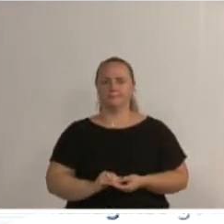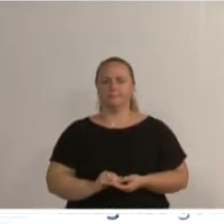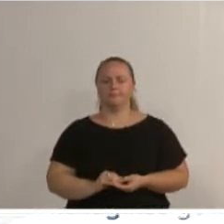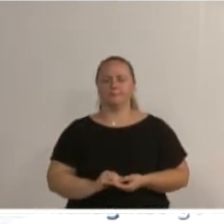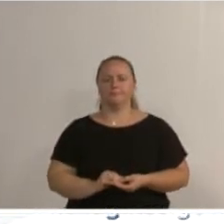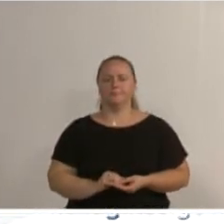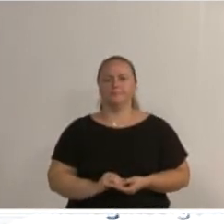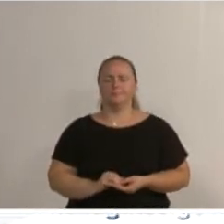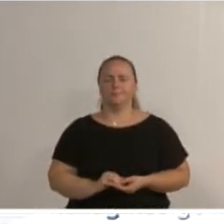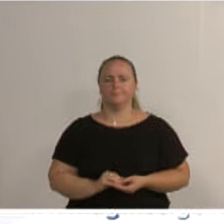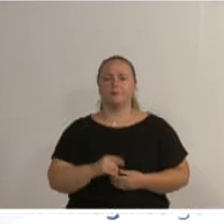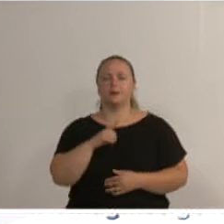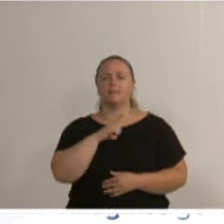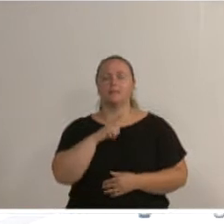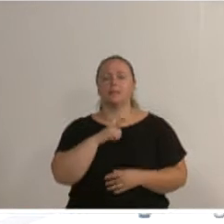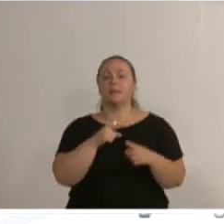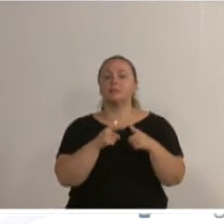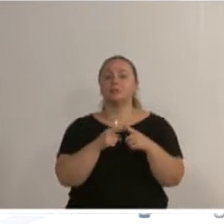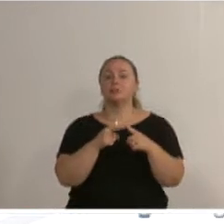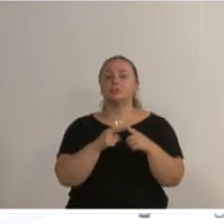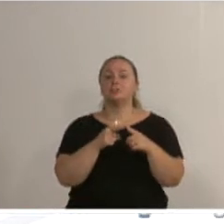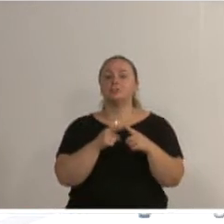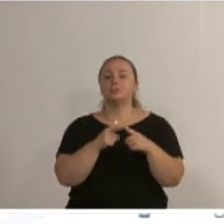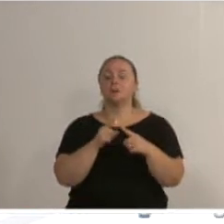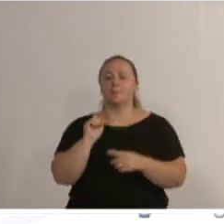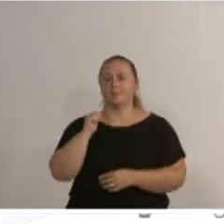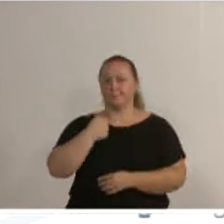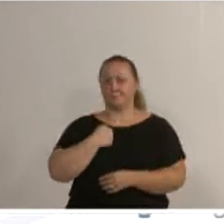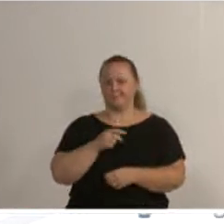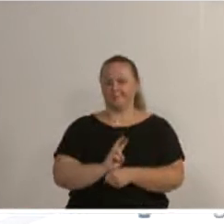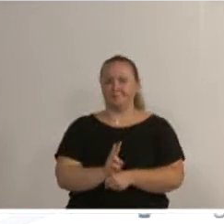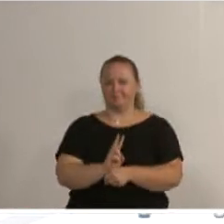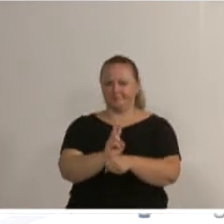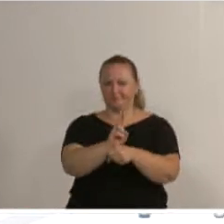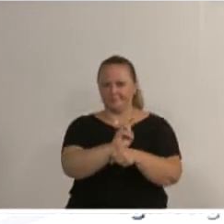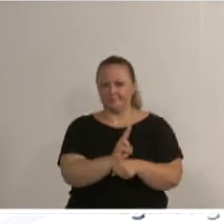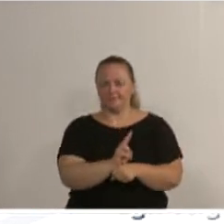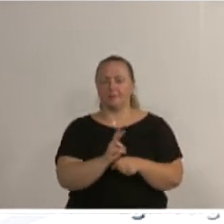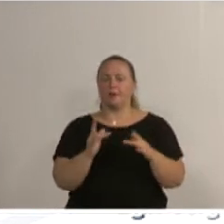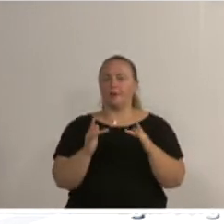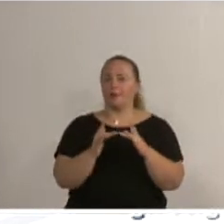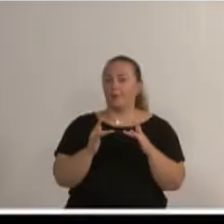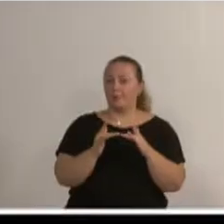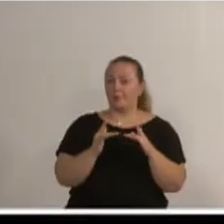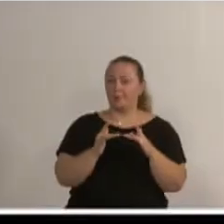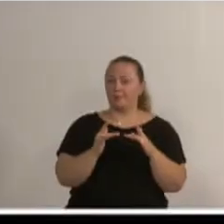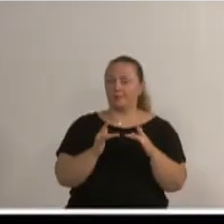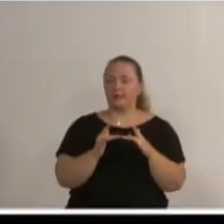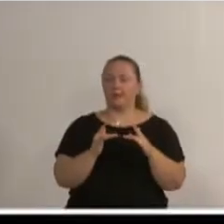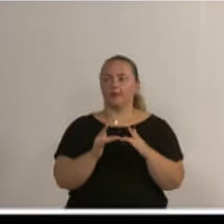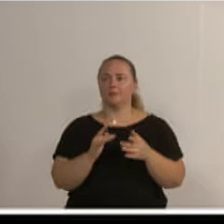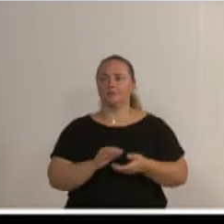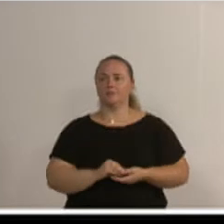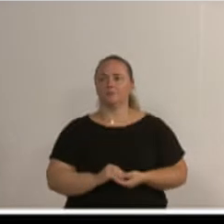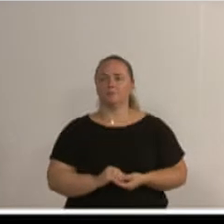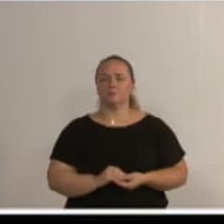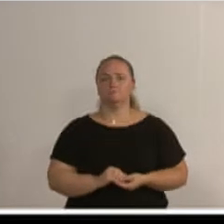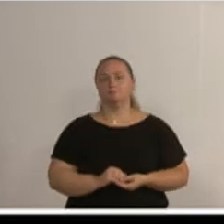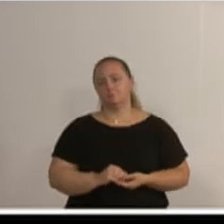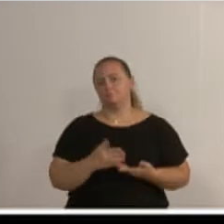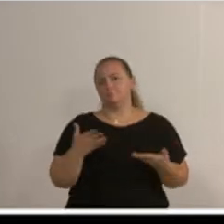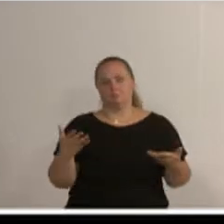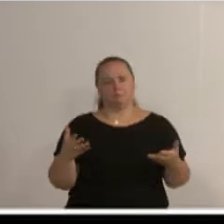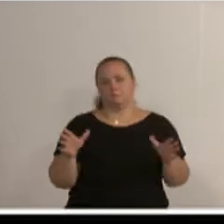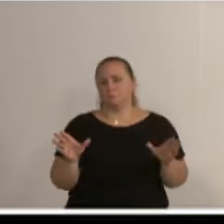Esses são os tipos de fiscalização que a gente faz, aqui estão os contatos, e é o que nós tínhamos para dizer, é a